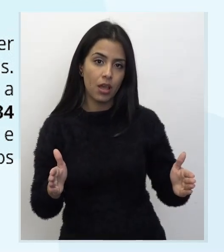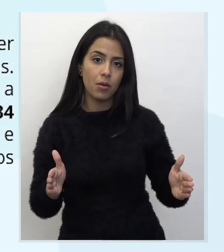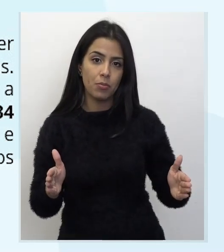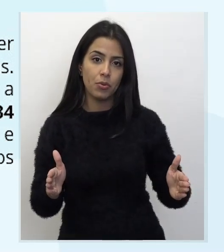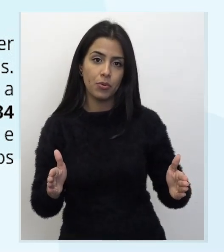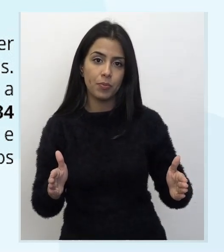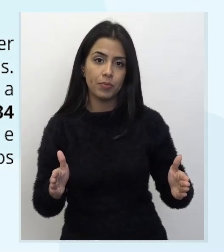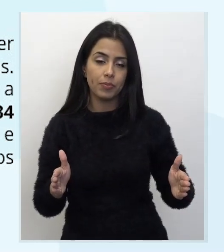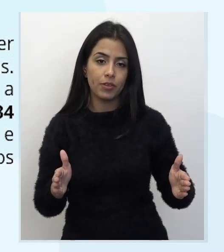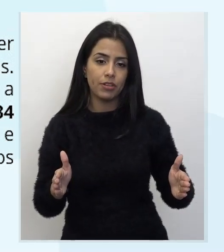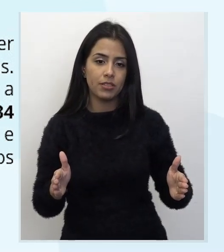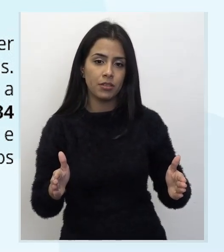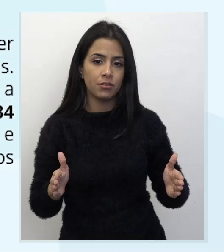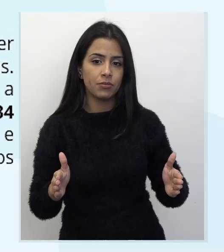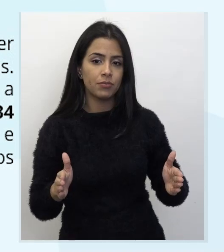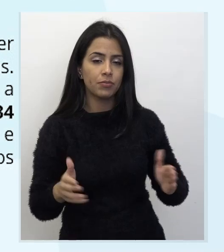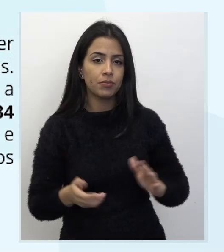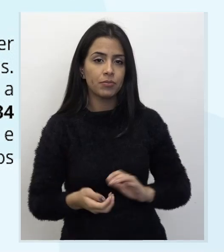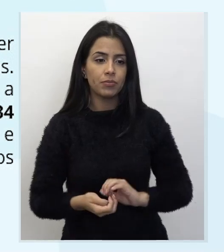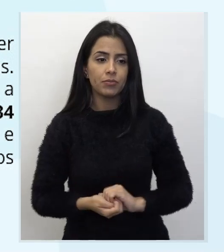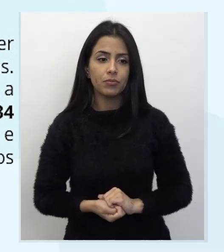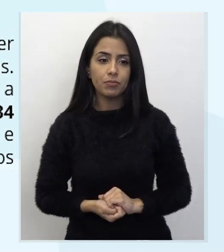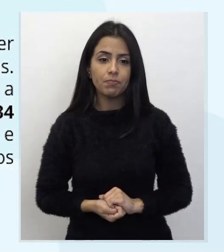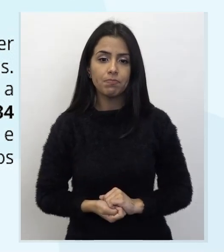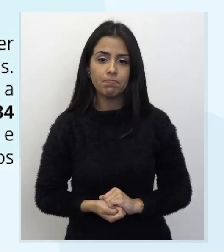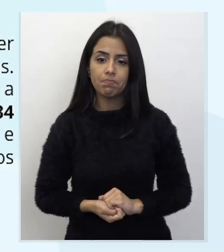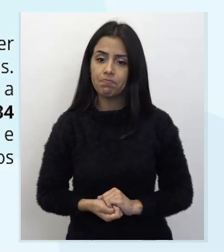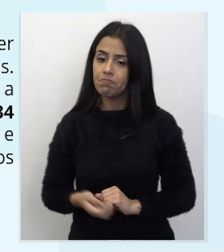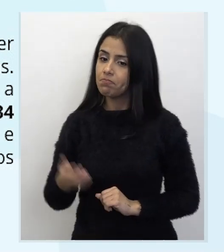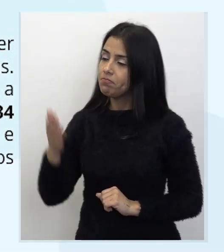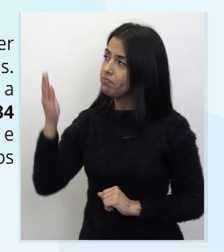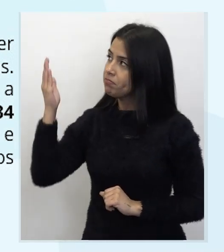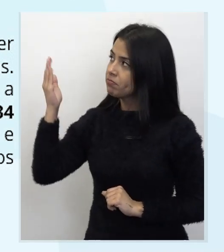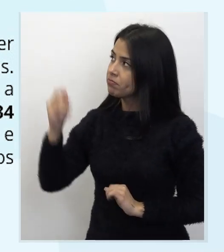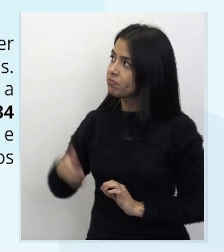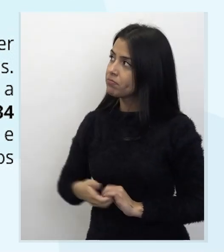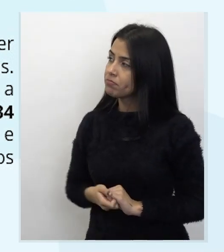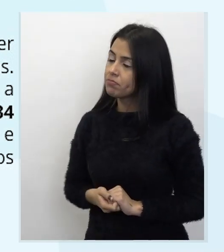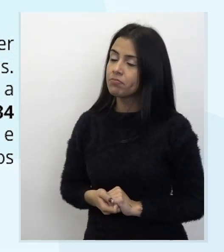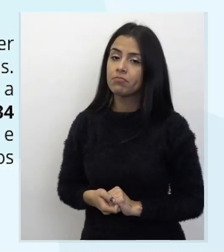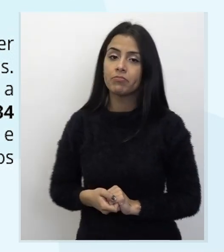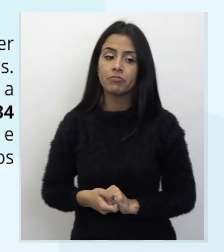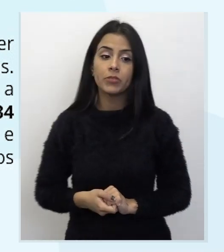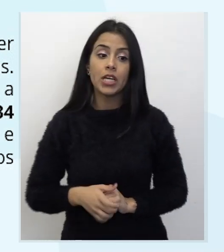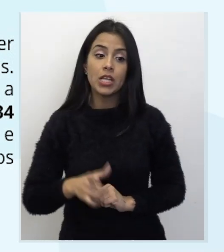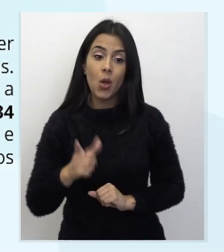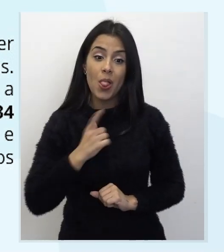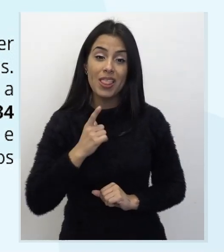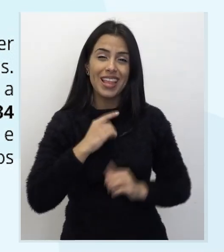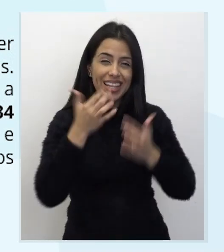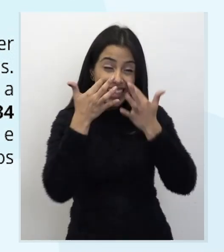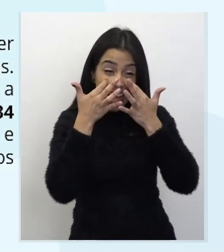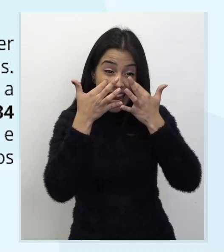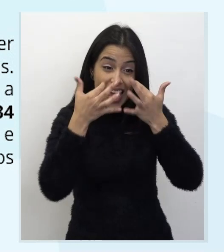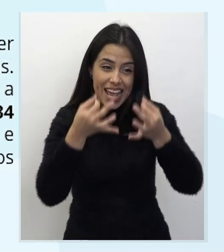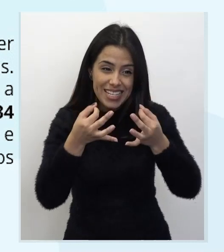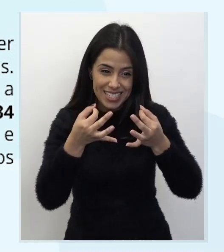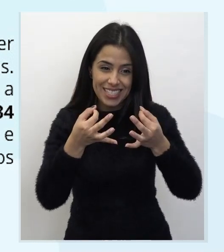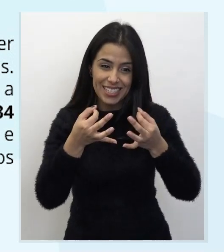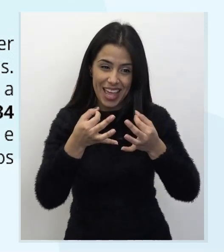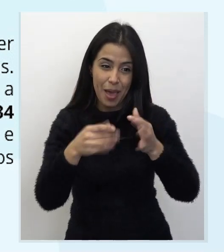Atenas, Esparta e Tebas são as cidades-estado mais ricas da Grécia, elas atraem interesse dos persas,